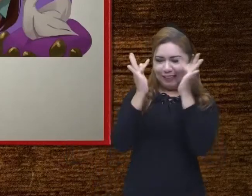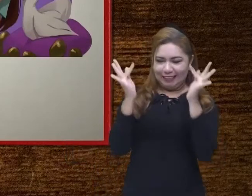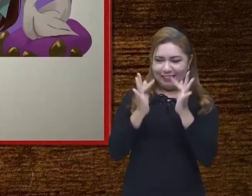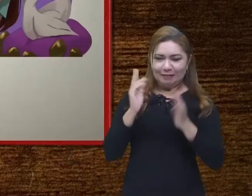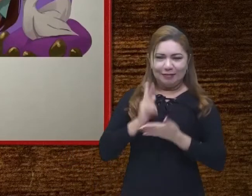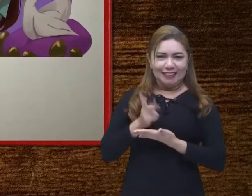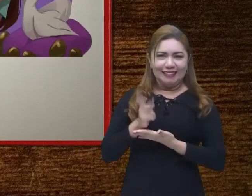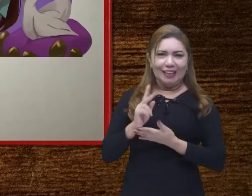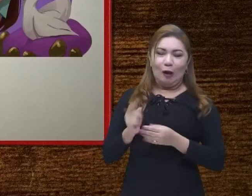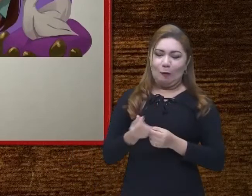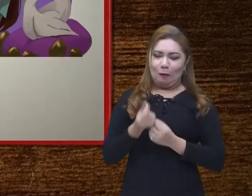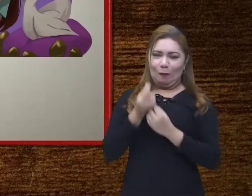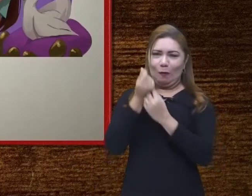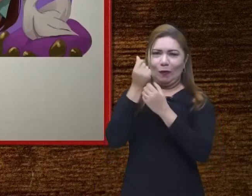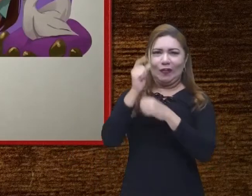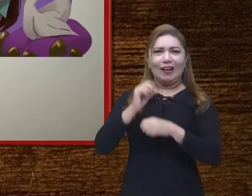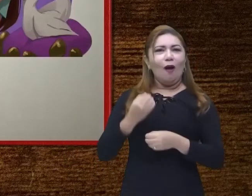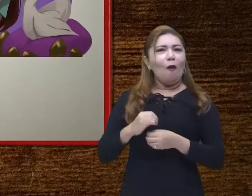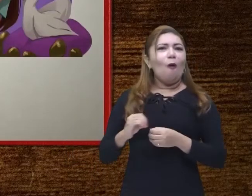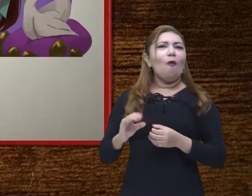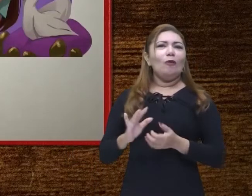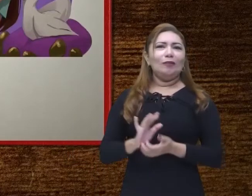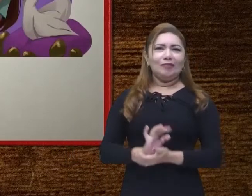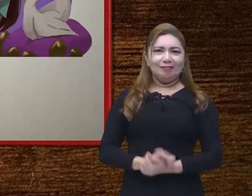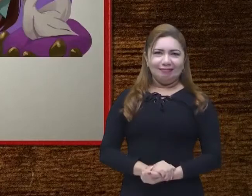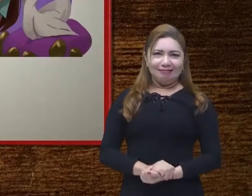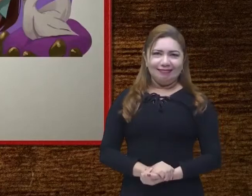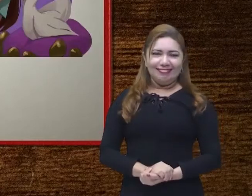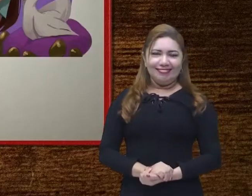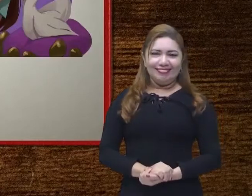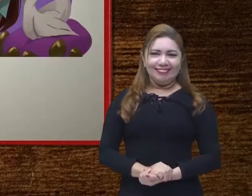felizes o resto das suas vidas.